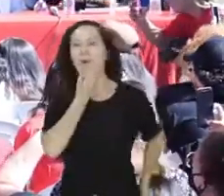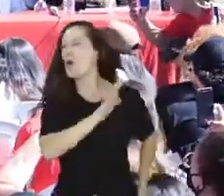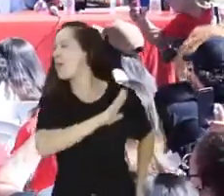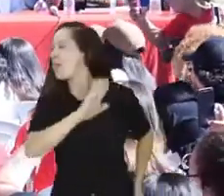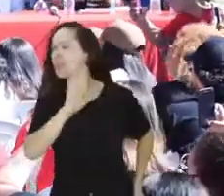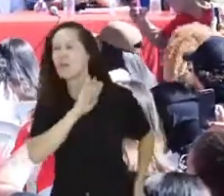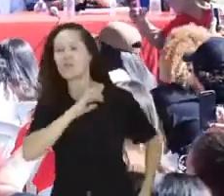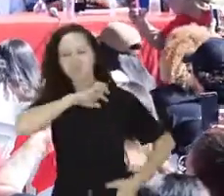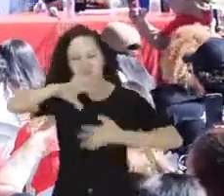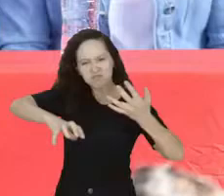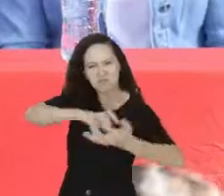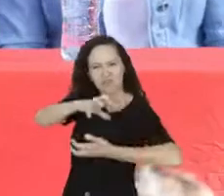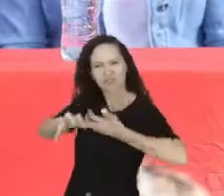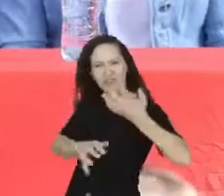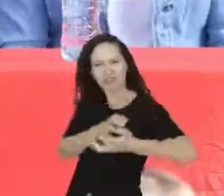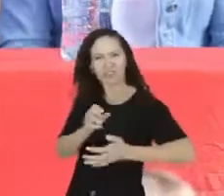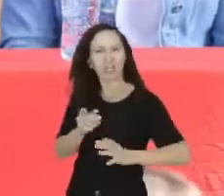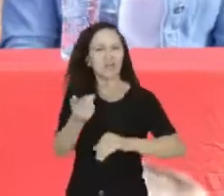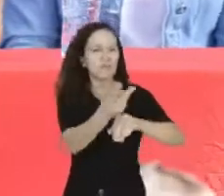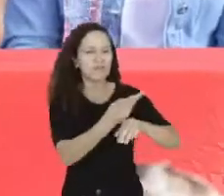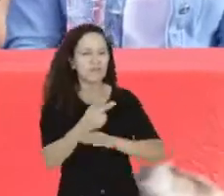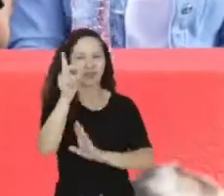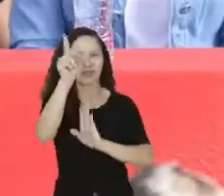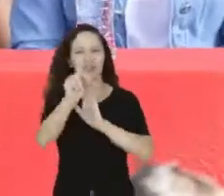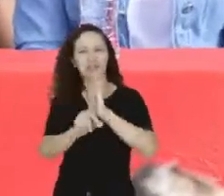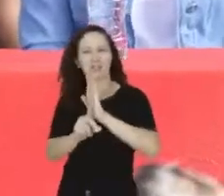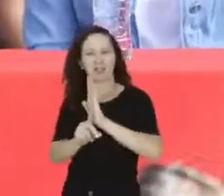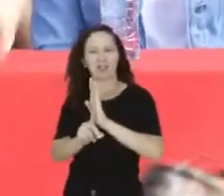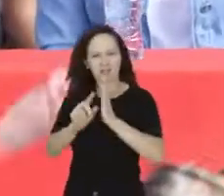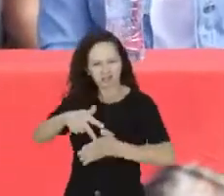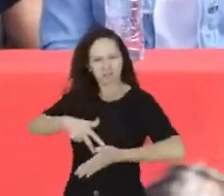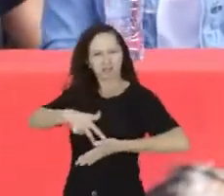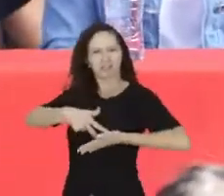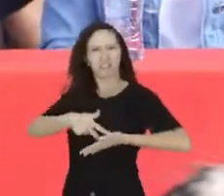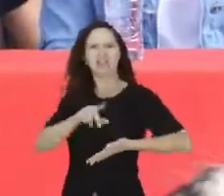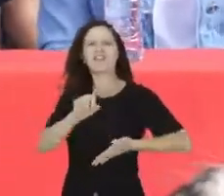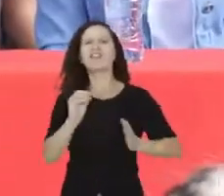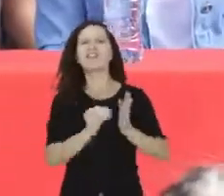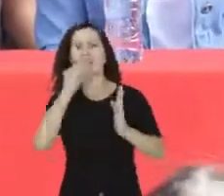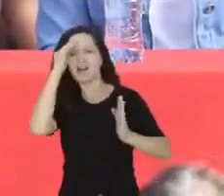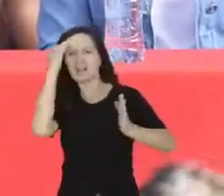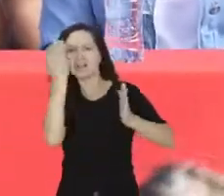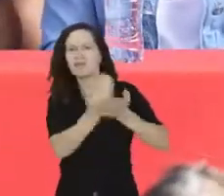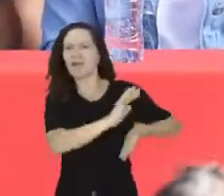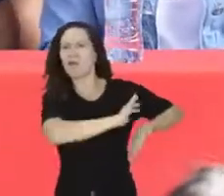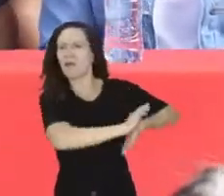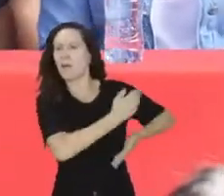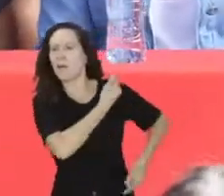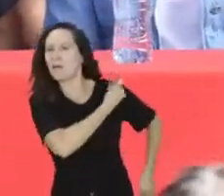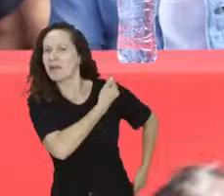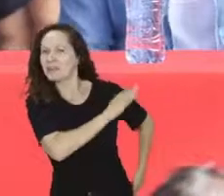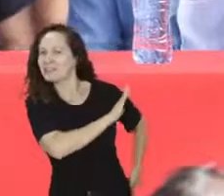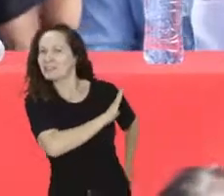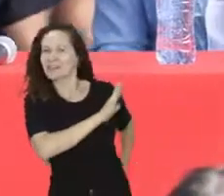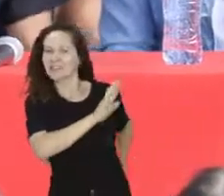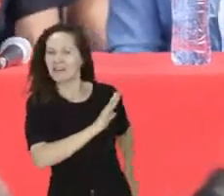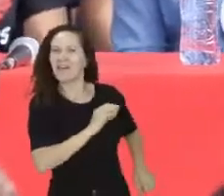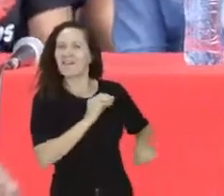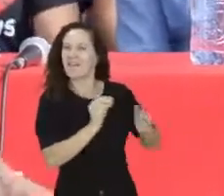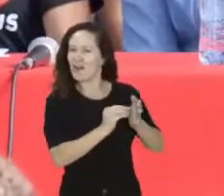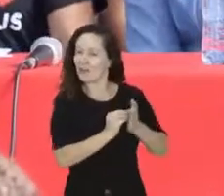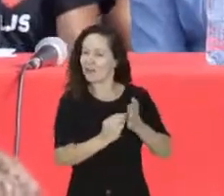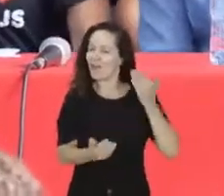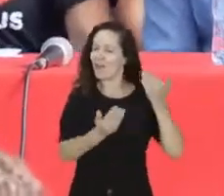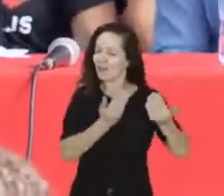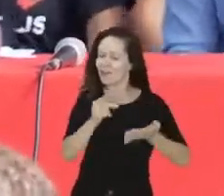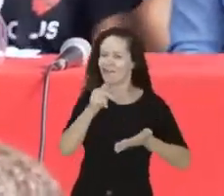busca de direitos, conteste-se. Não te derem respeito, preconceito. De quem não aguenta um debate, não. Aqui